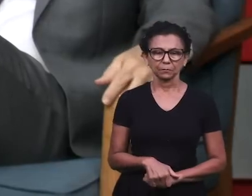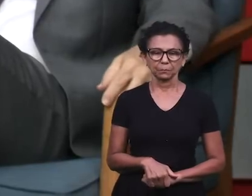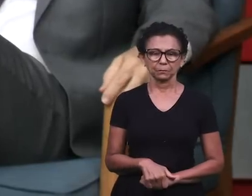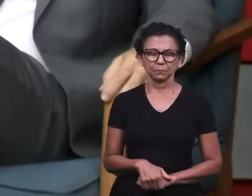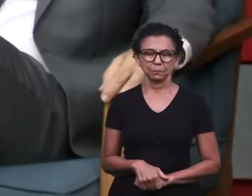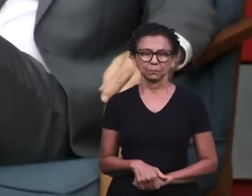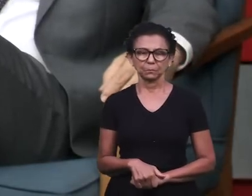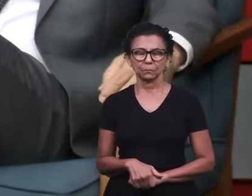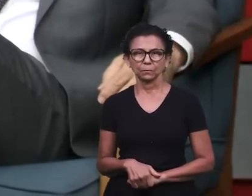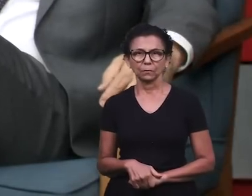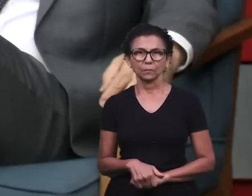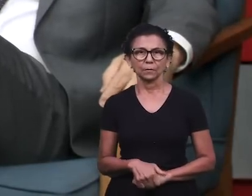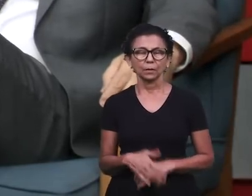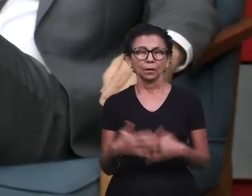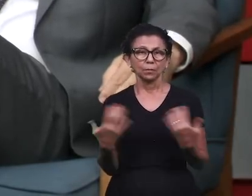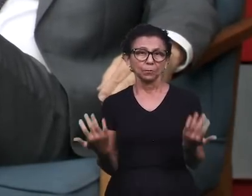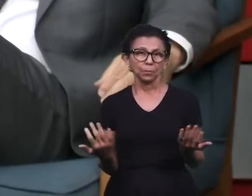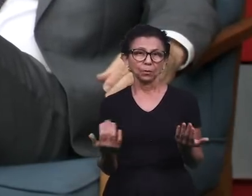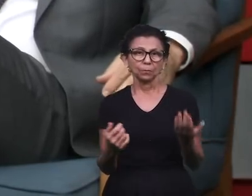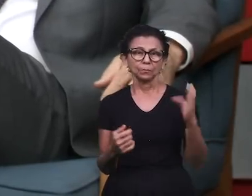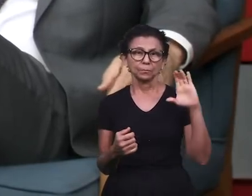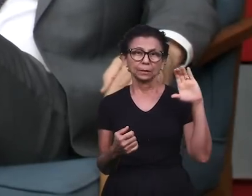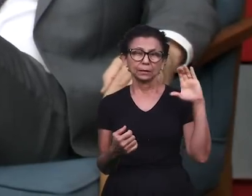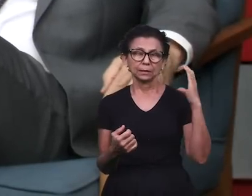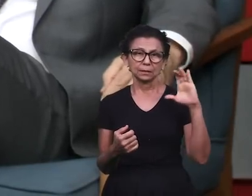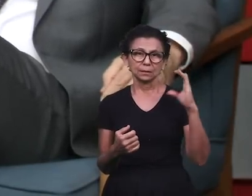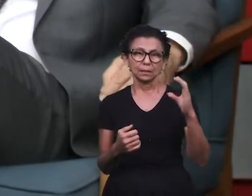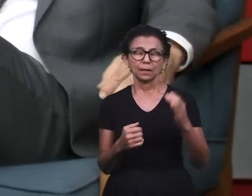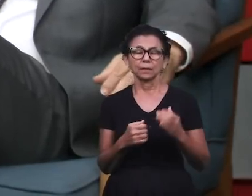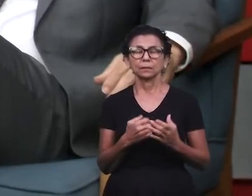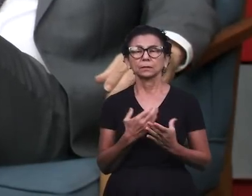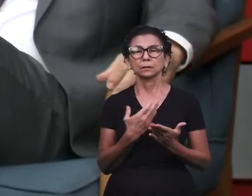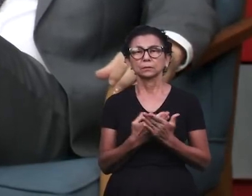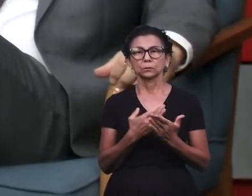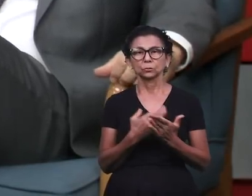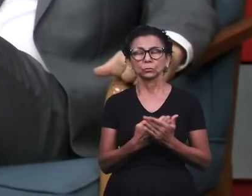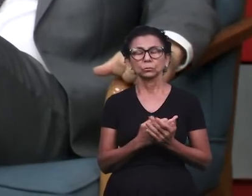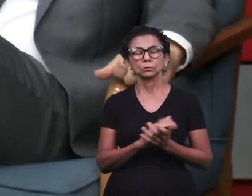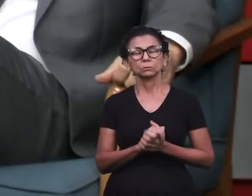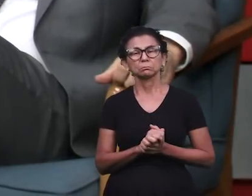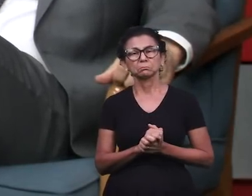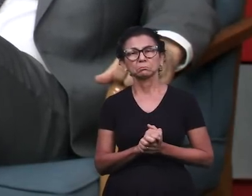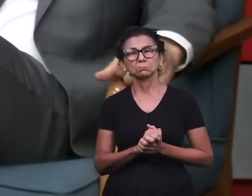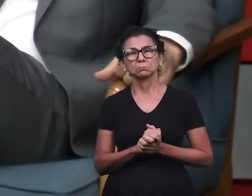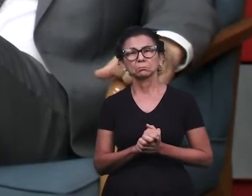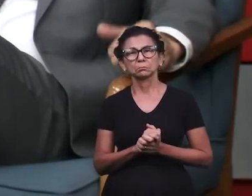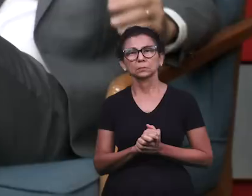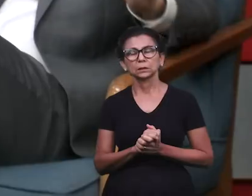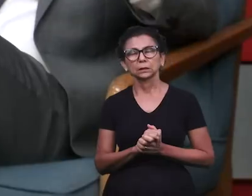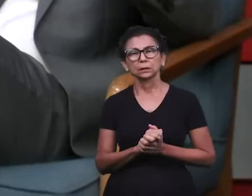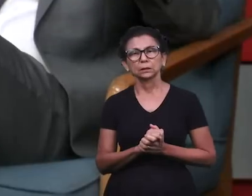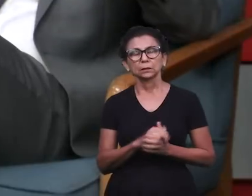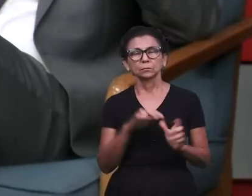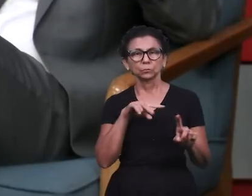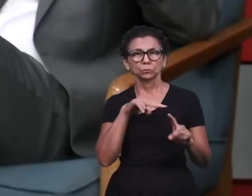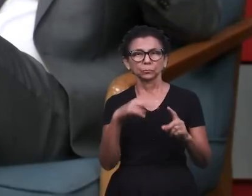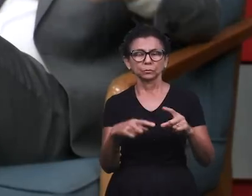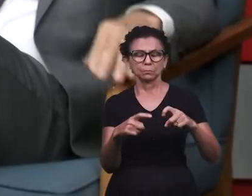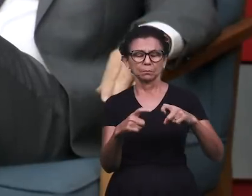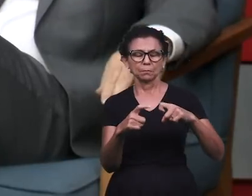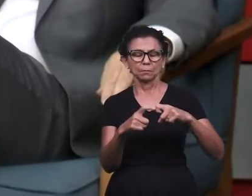do ponto de vista médico-científico, importante para nós